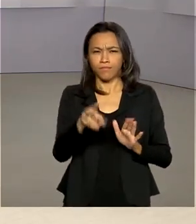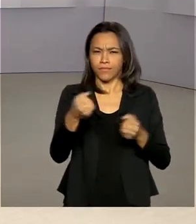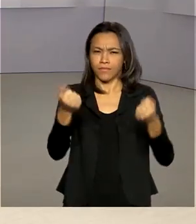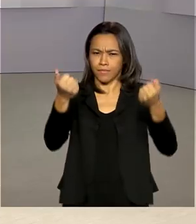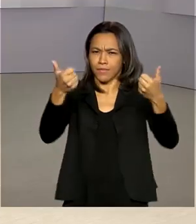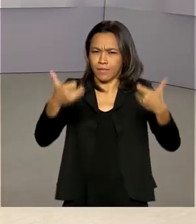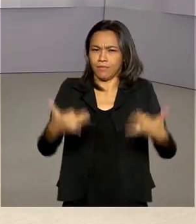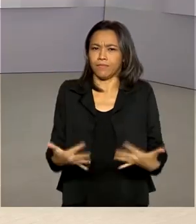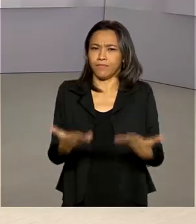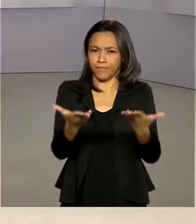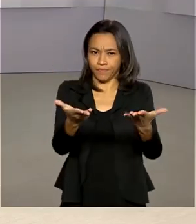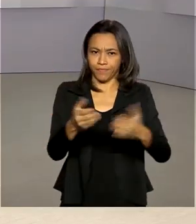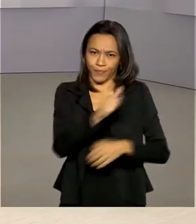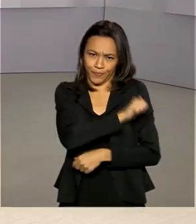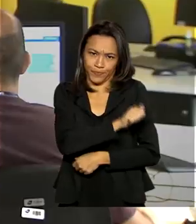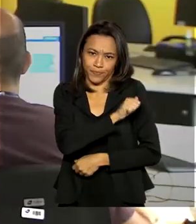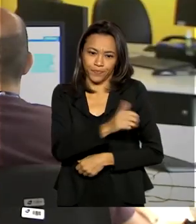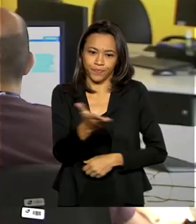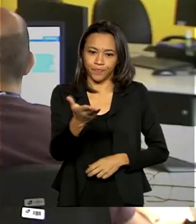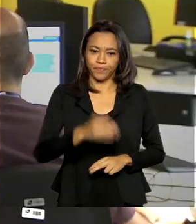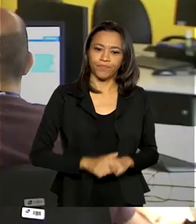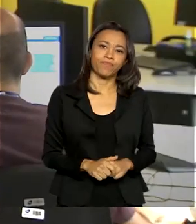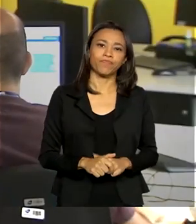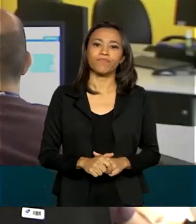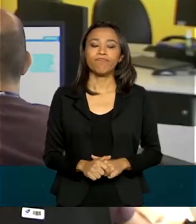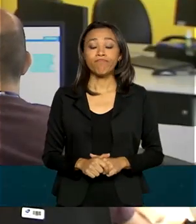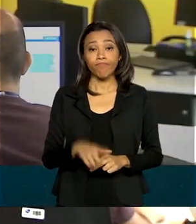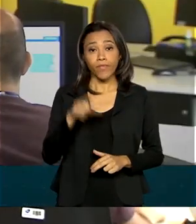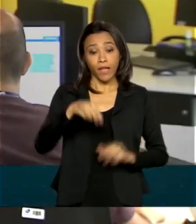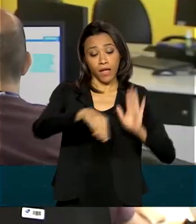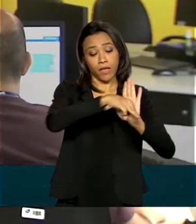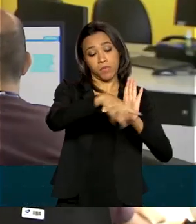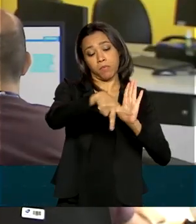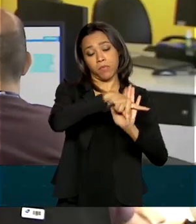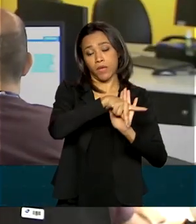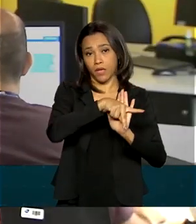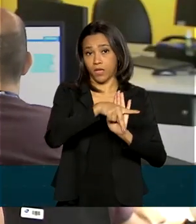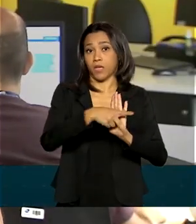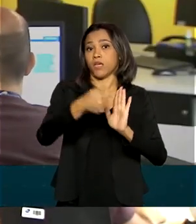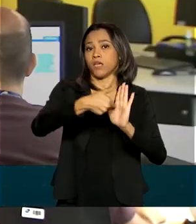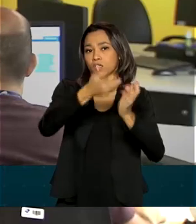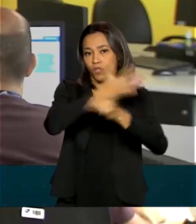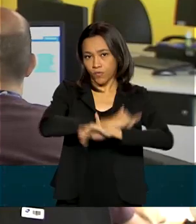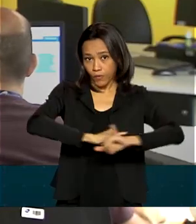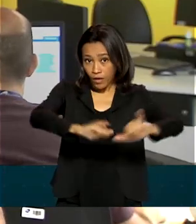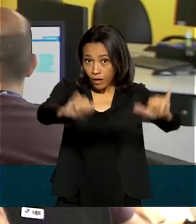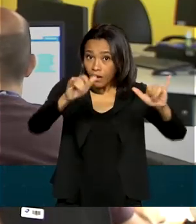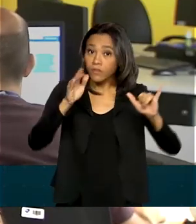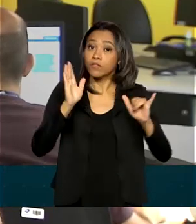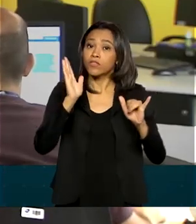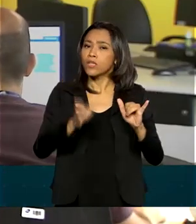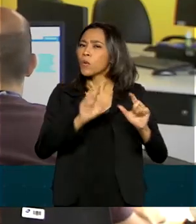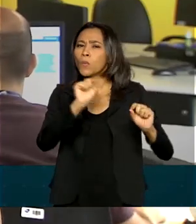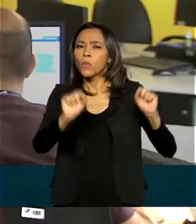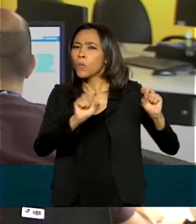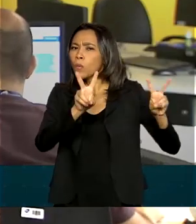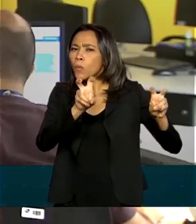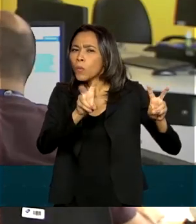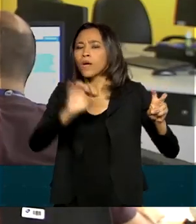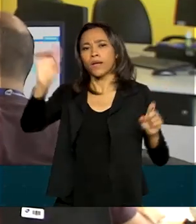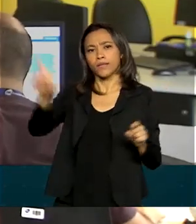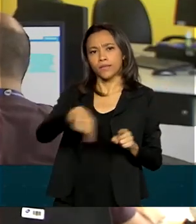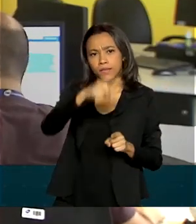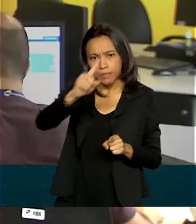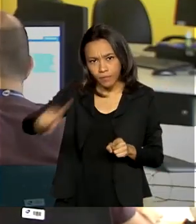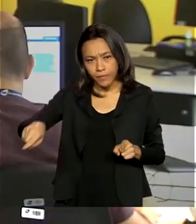tem as informações para a gente. A medida provisória publicada no Diário Oficial da União trata sobre cancelamento de